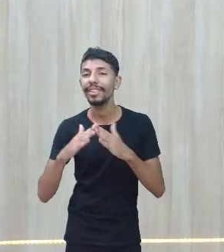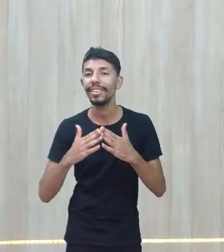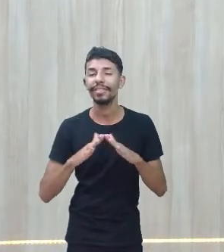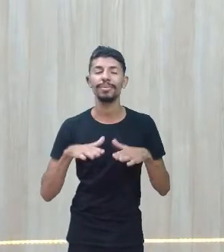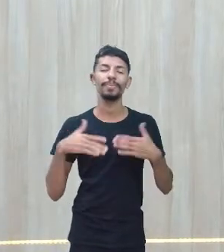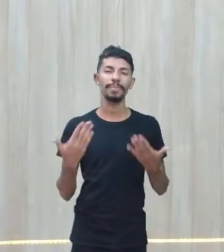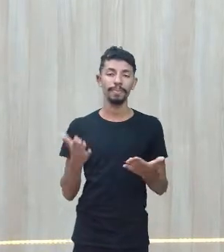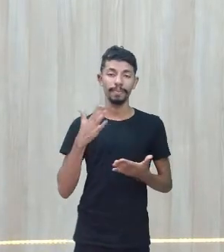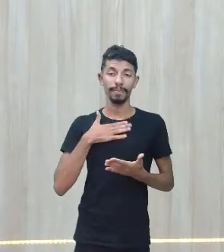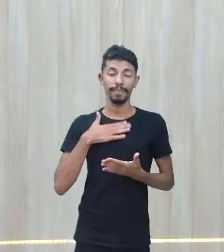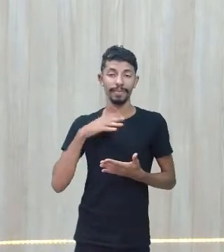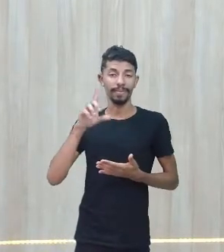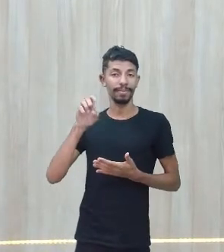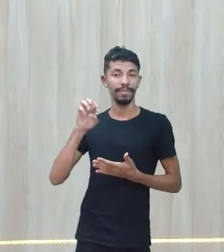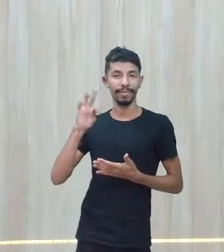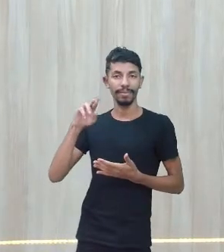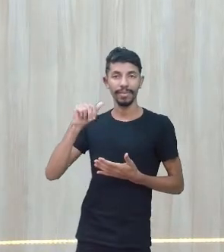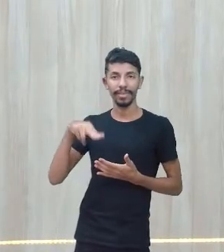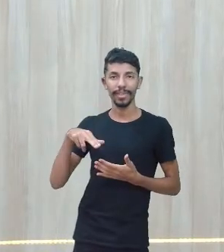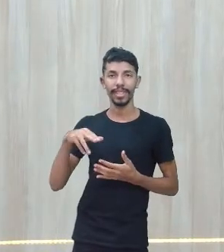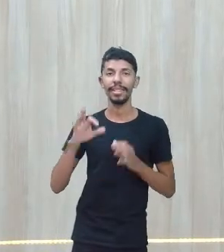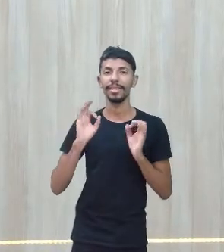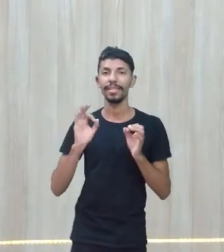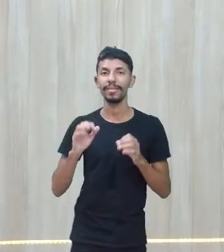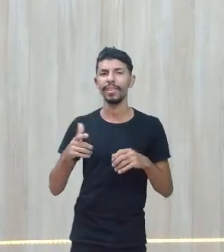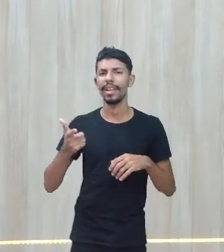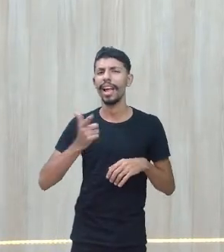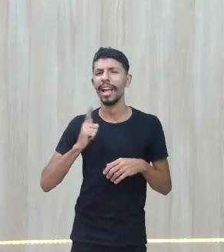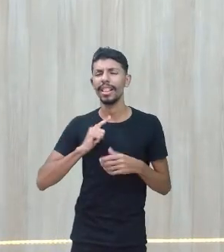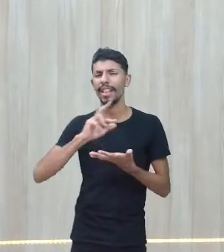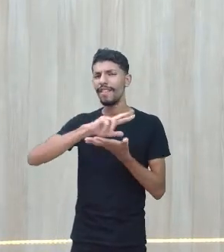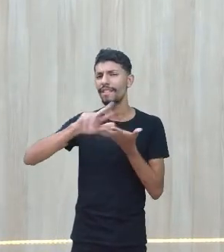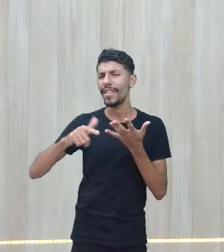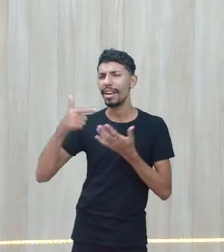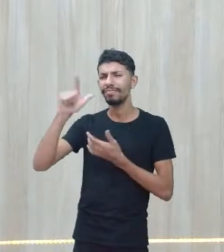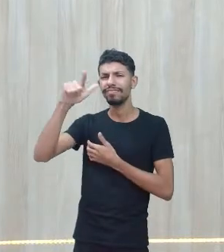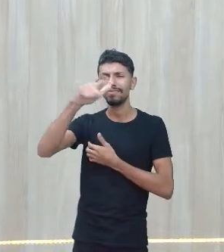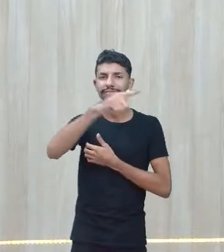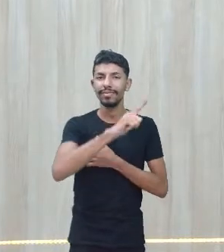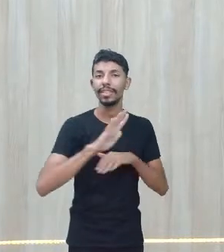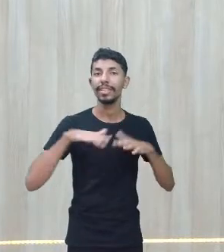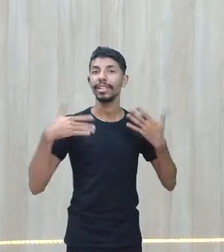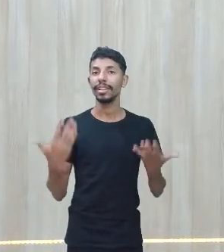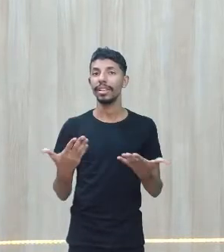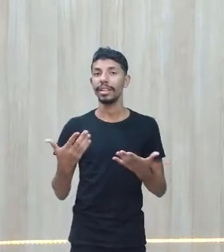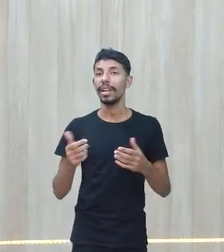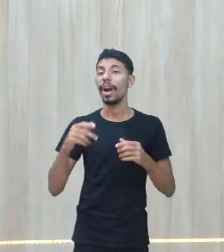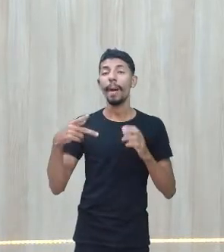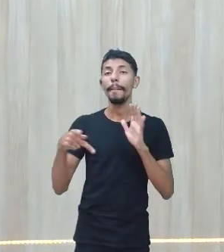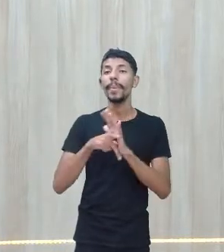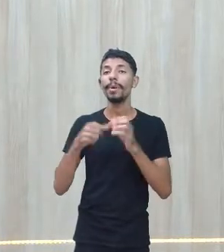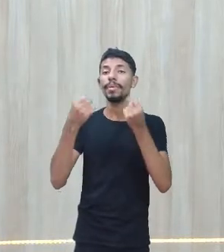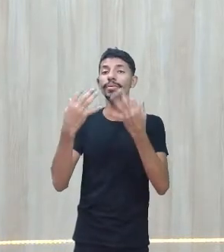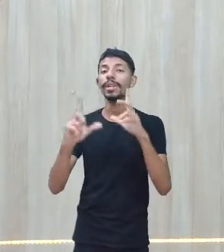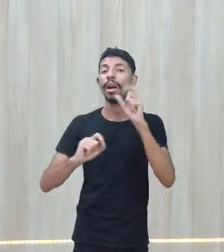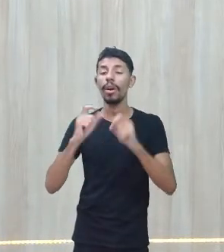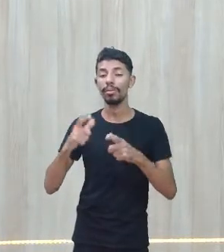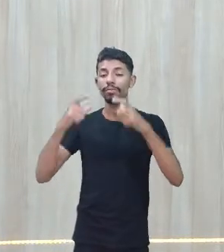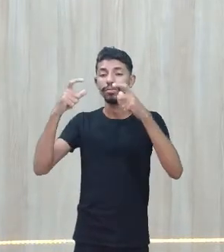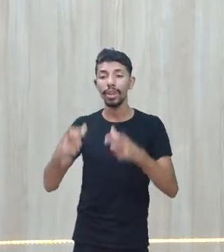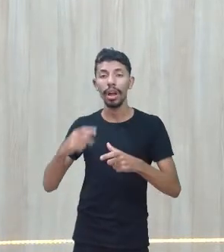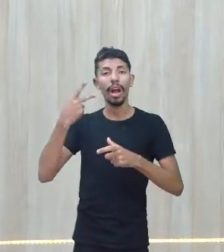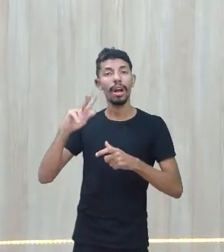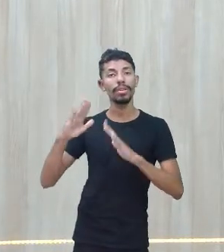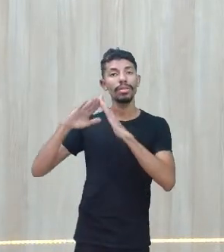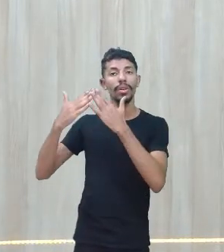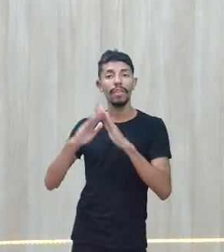Bom, a minha ré é o Detran, e aí tem a ré de Santa Amaro, e aí a ré é para dizer a localidade onde você mora, a sua